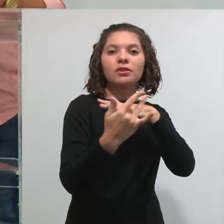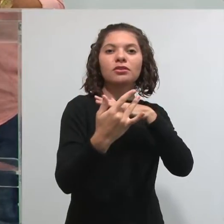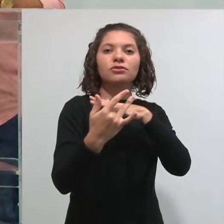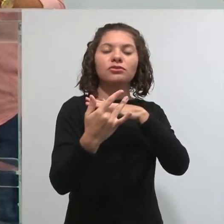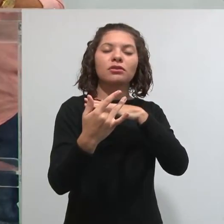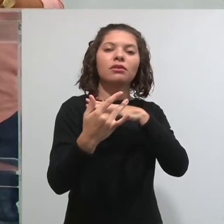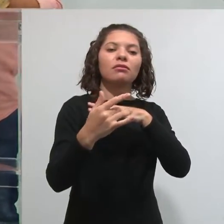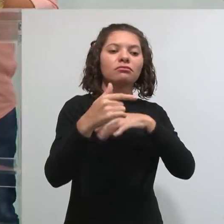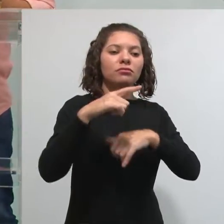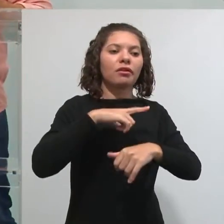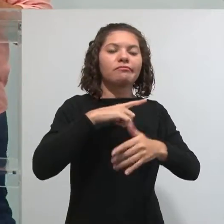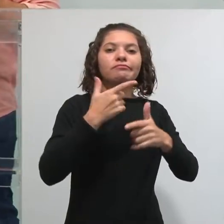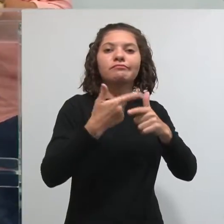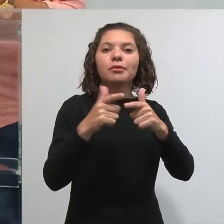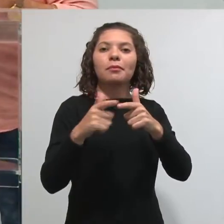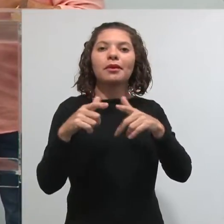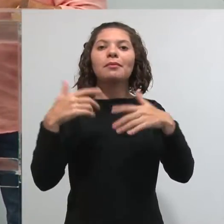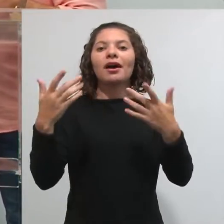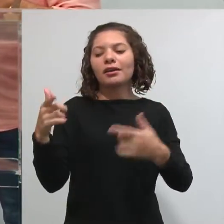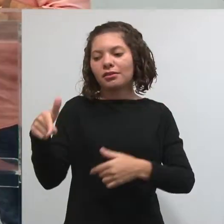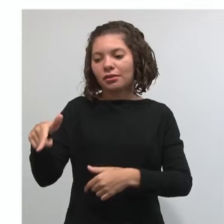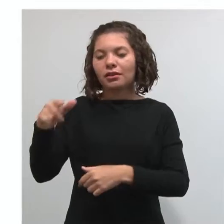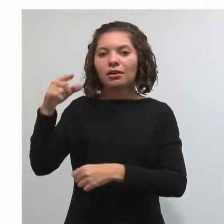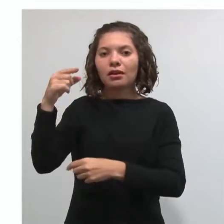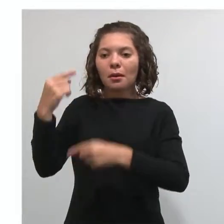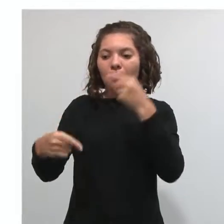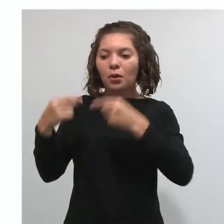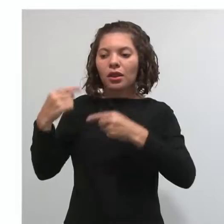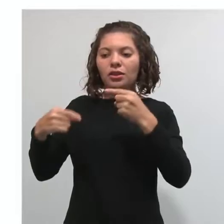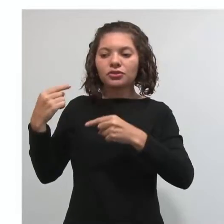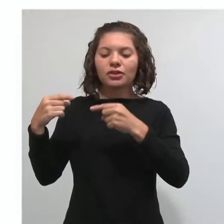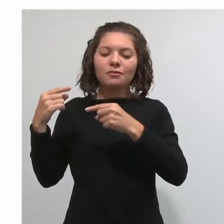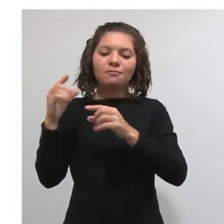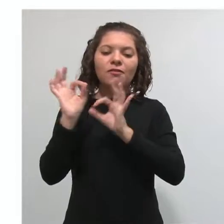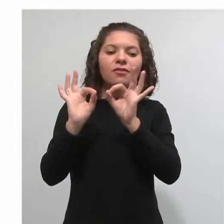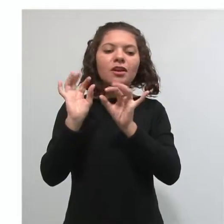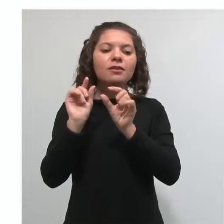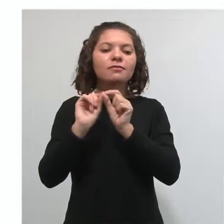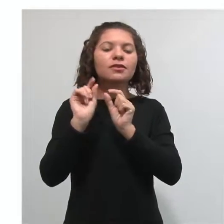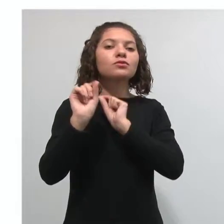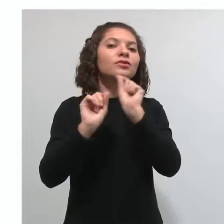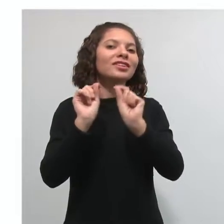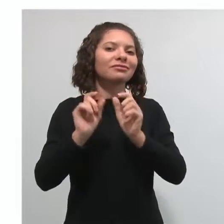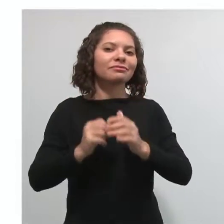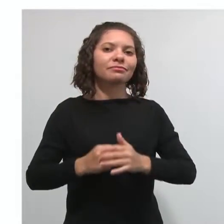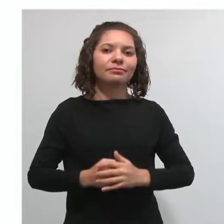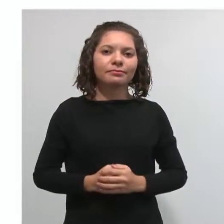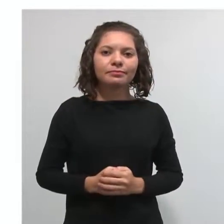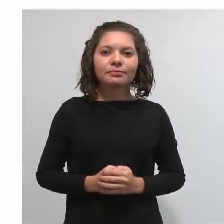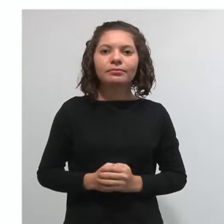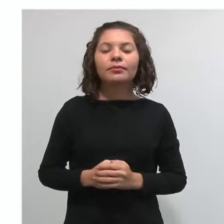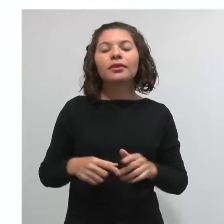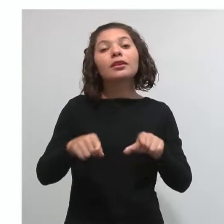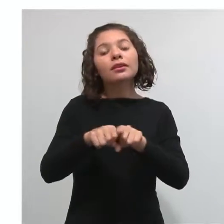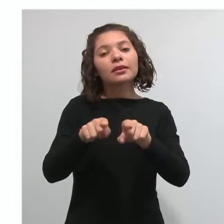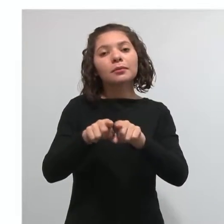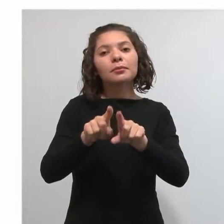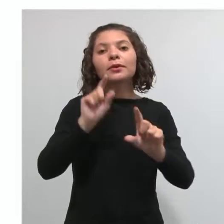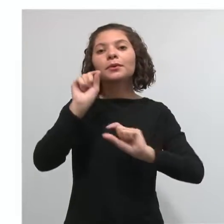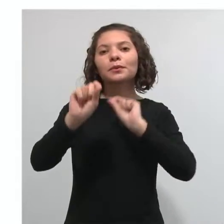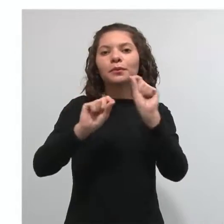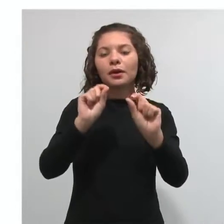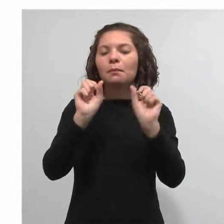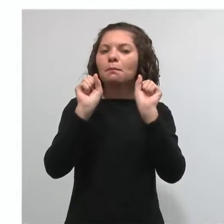determinado problema. Então, você tem aí um acontecimento externo direcionando isso. Pode ser defendido por um